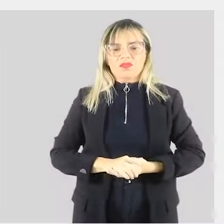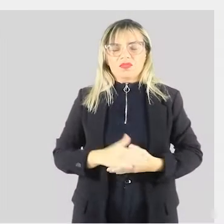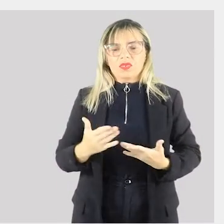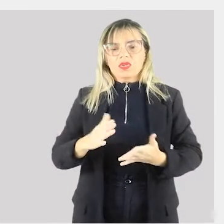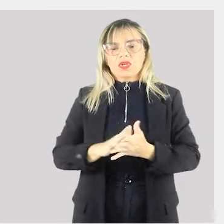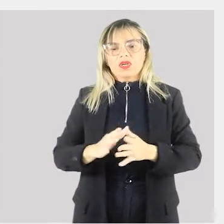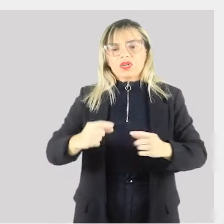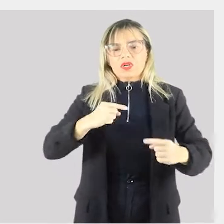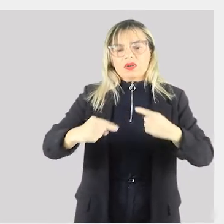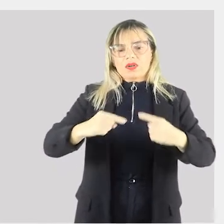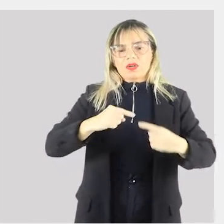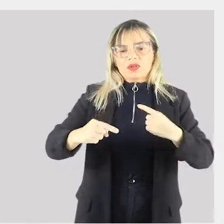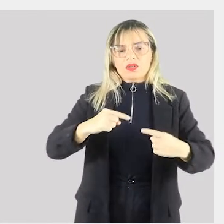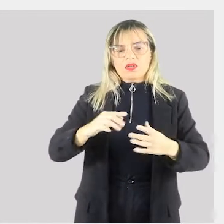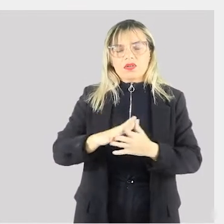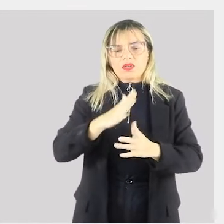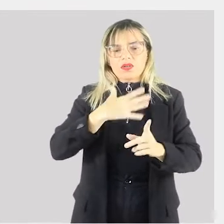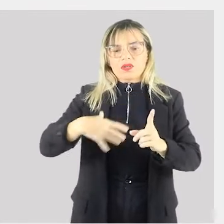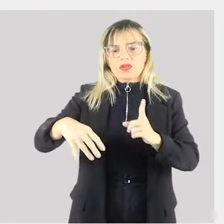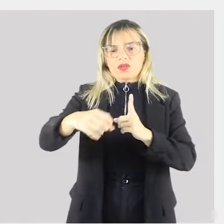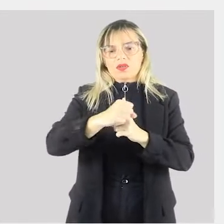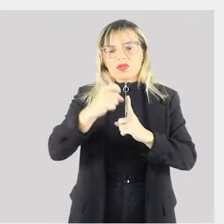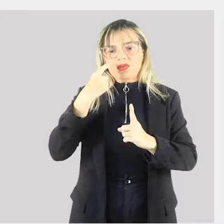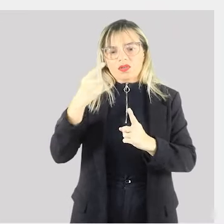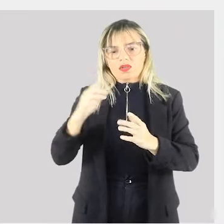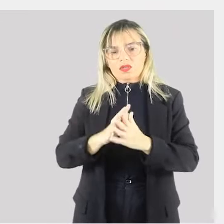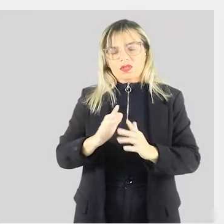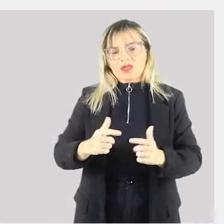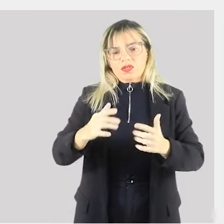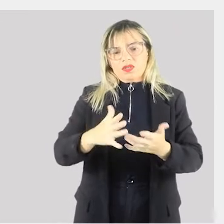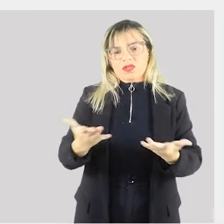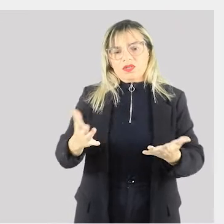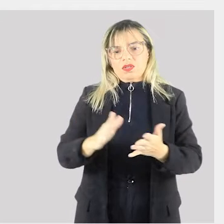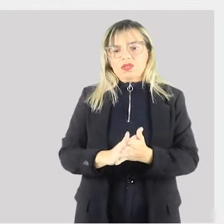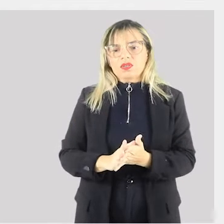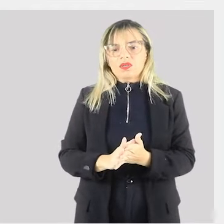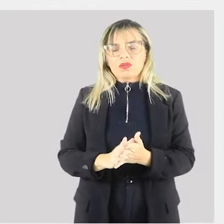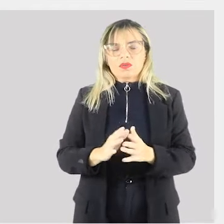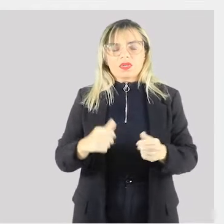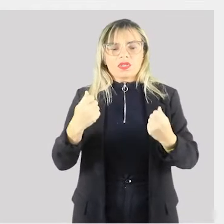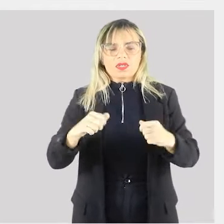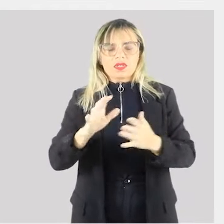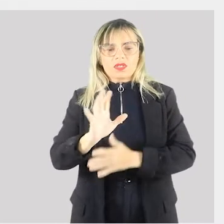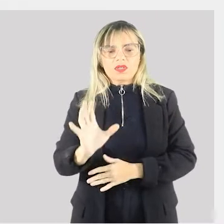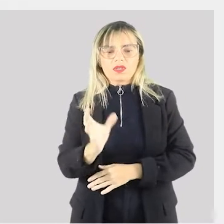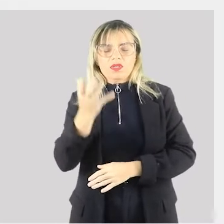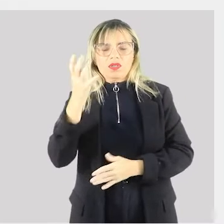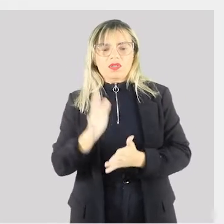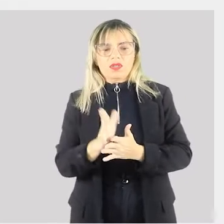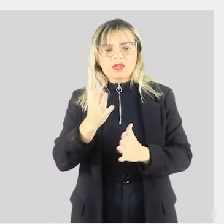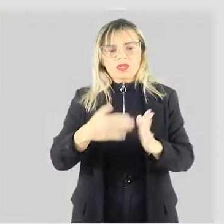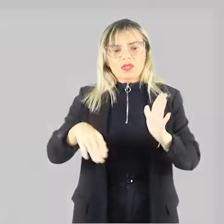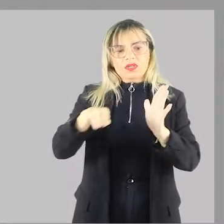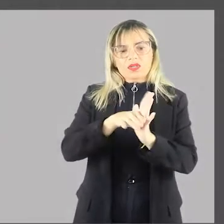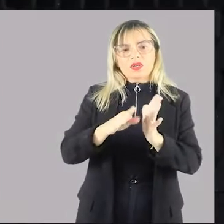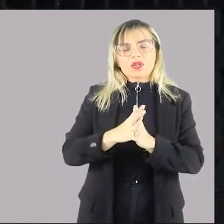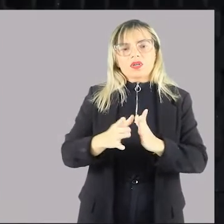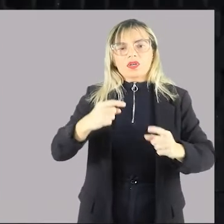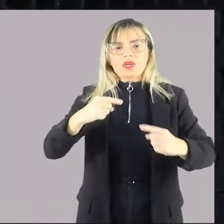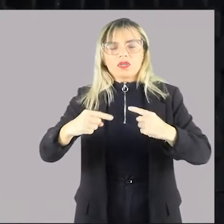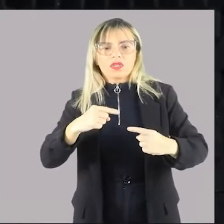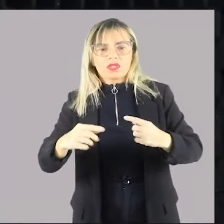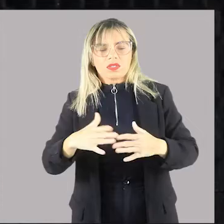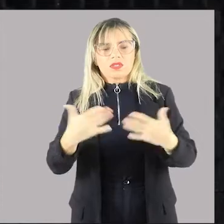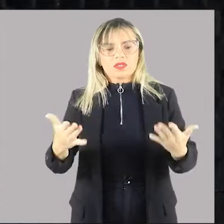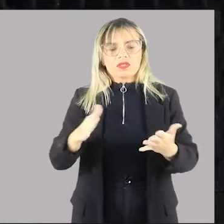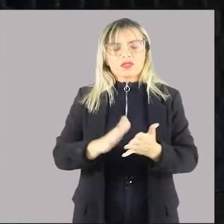as políticas sociais compensatórias serão indispensáveis. E aí se chega em um grande debate.